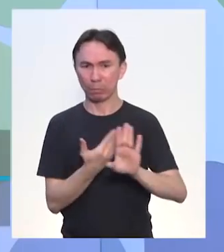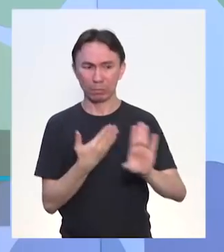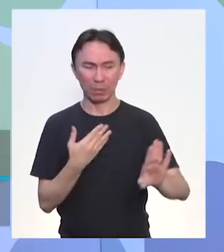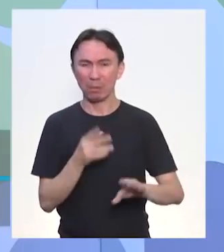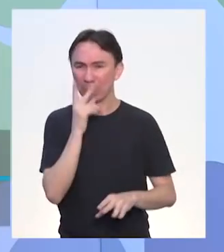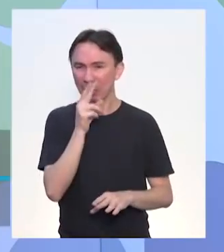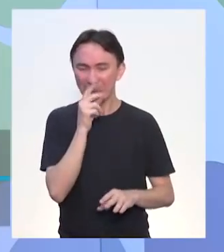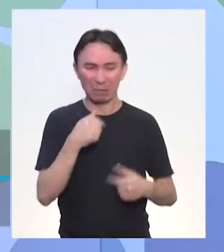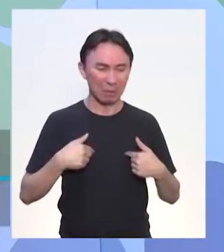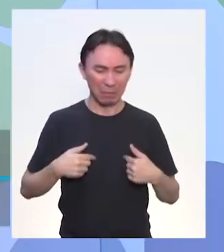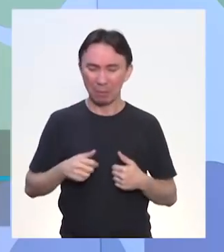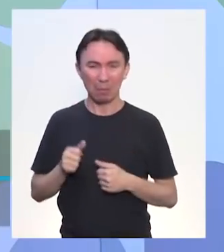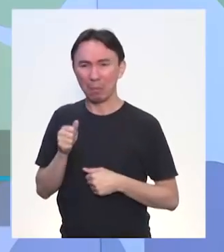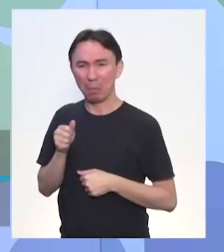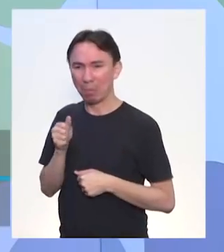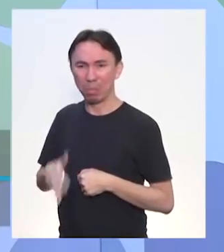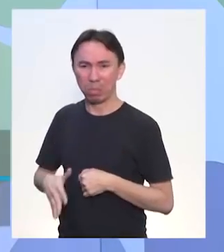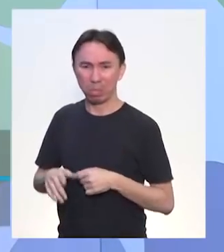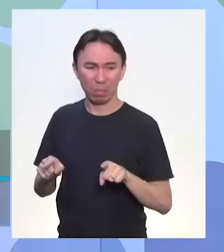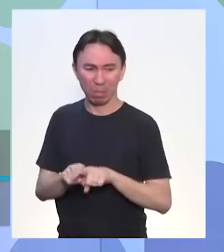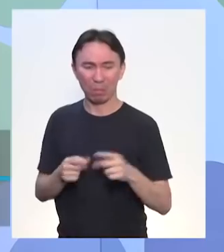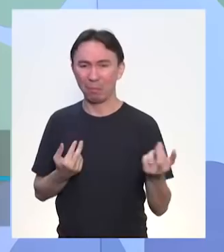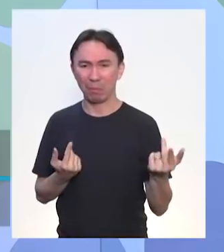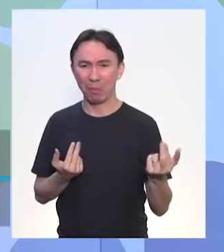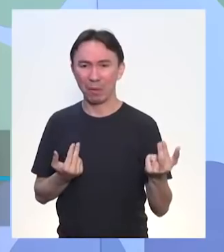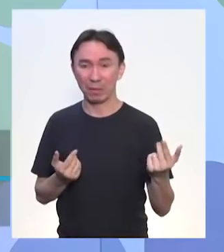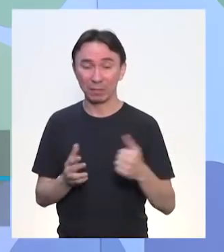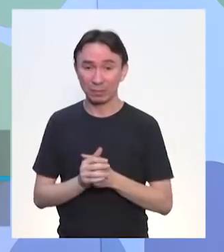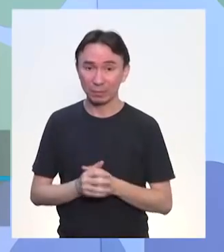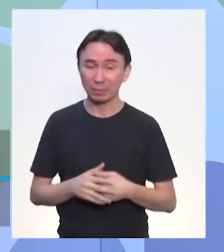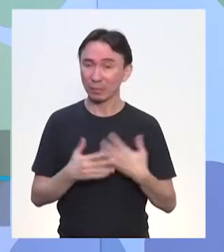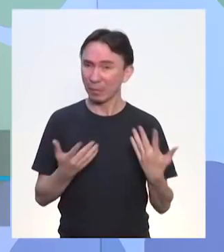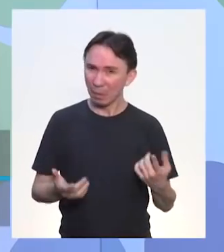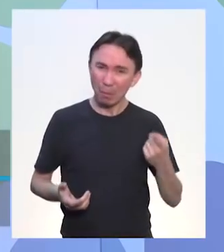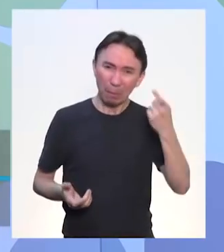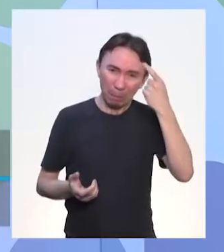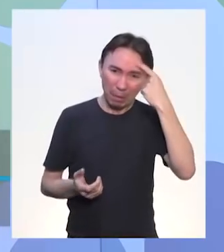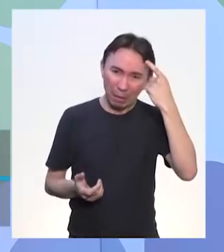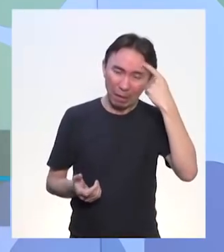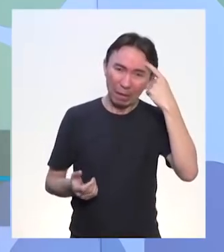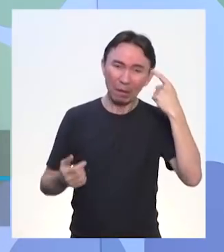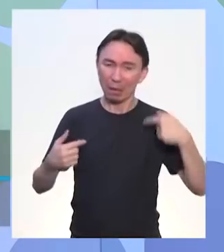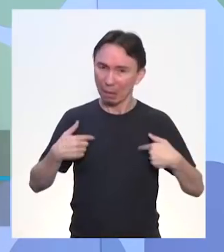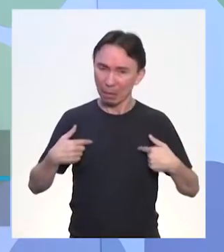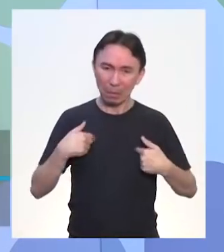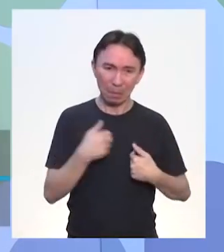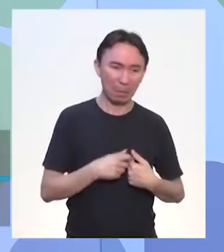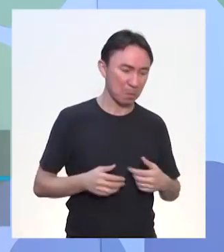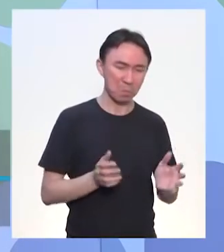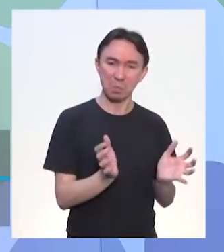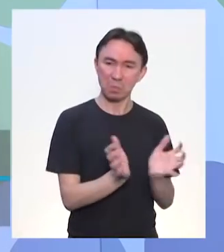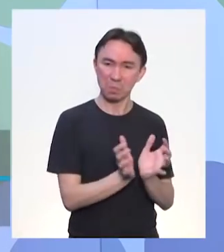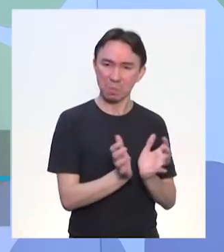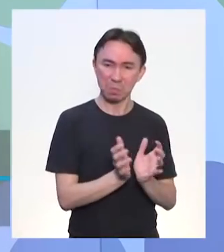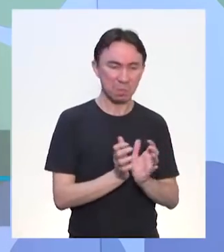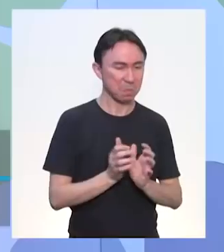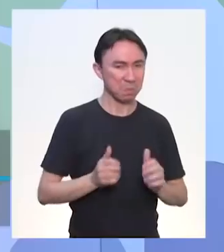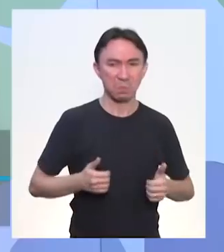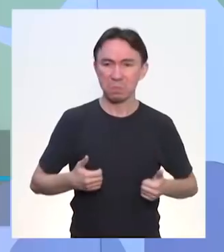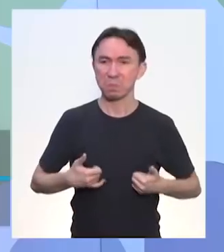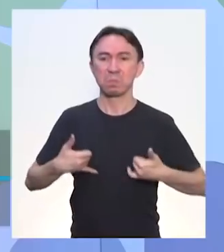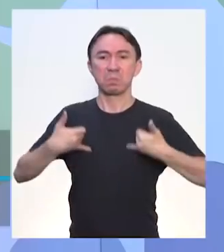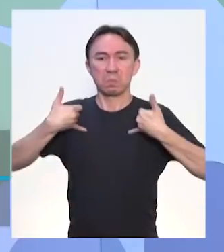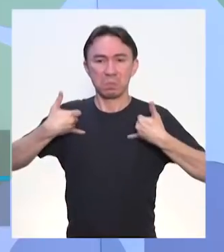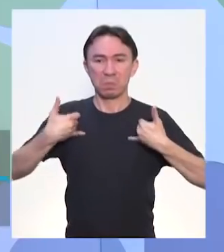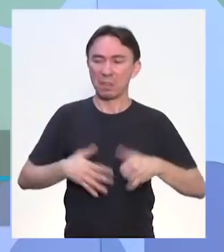gente para baixo. Então, ele começa ali já essa ideia de que a gente, para ser um povo respeitado, a gente tem que se livrar ali desses